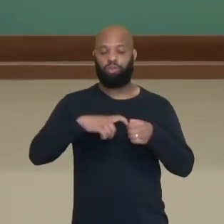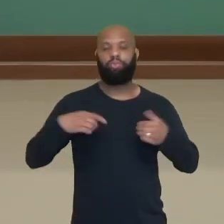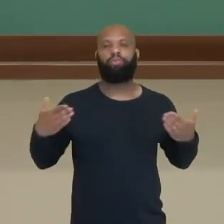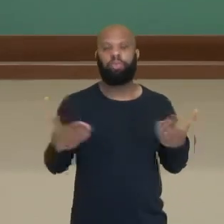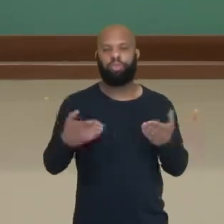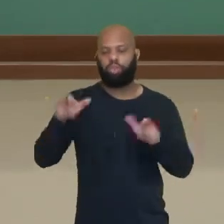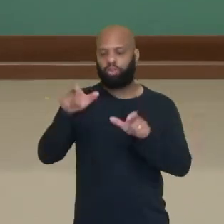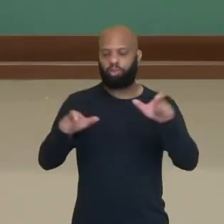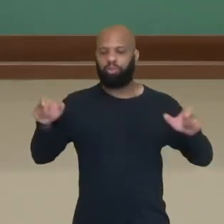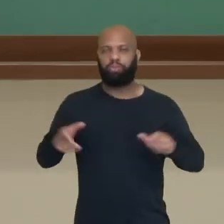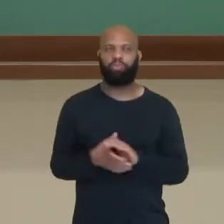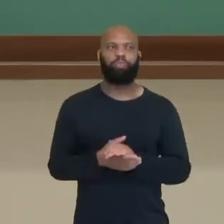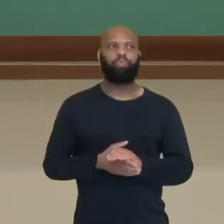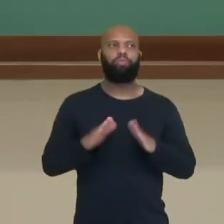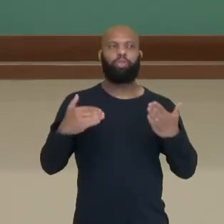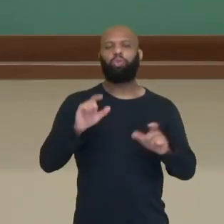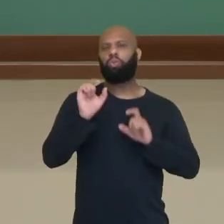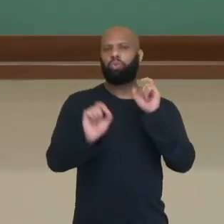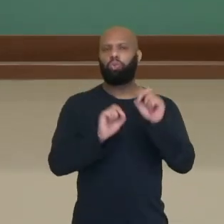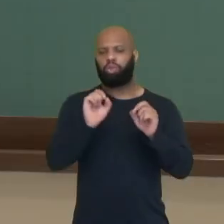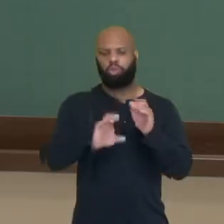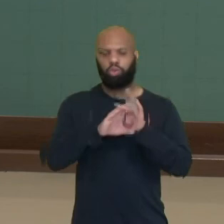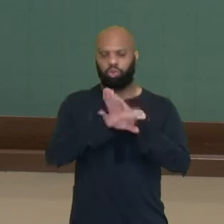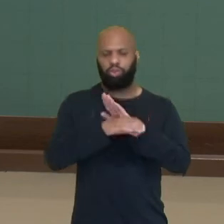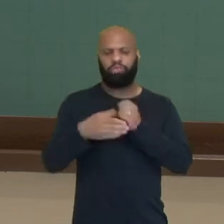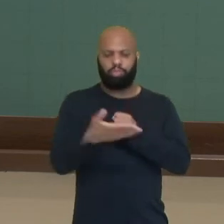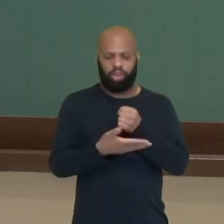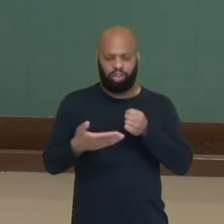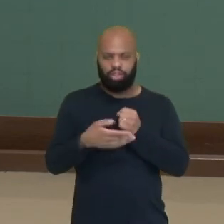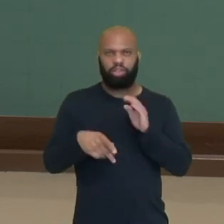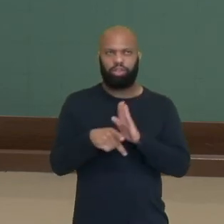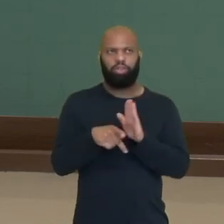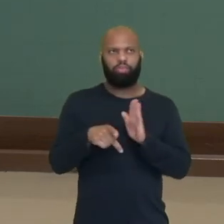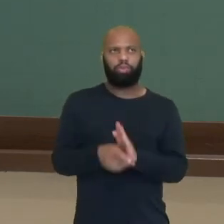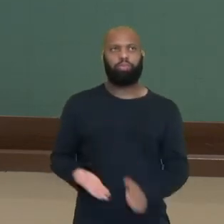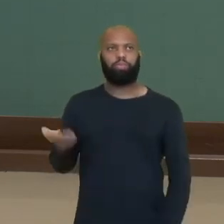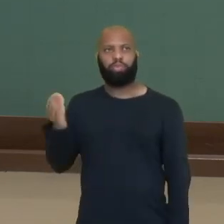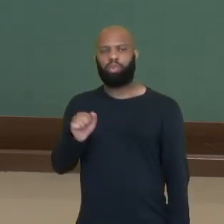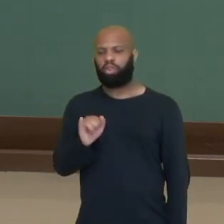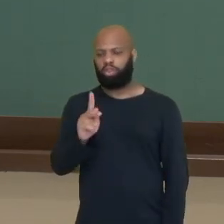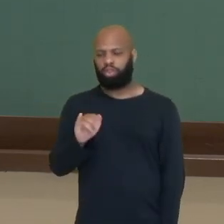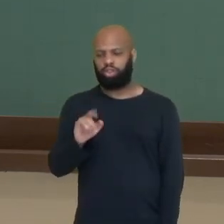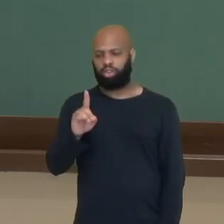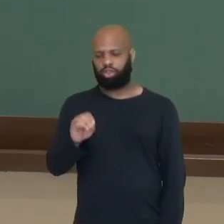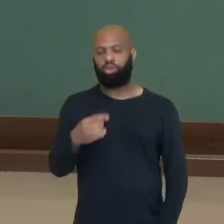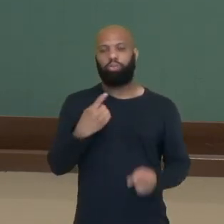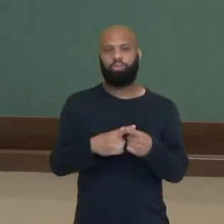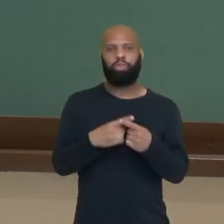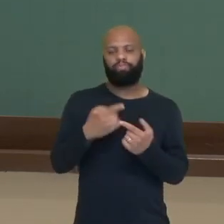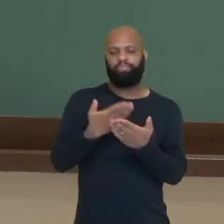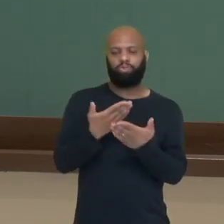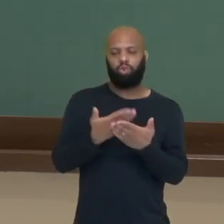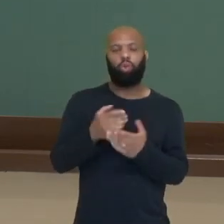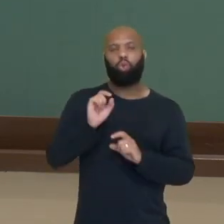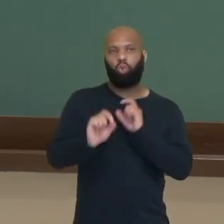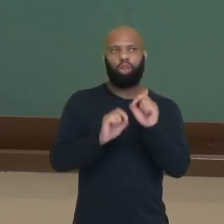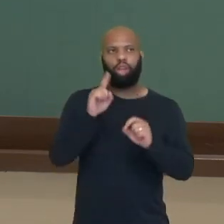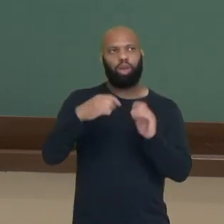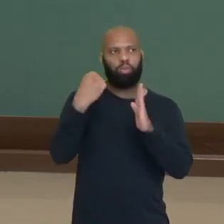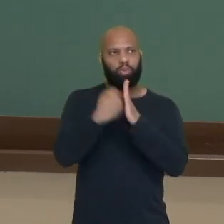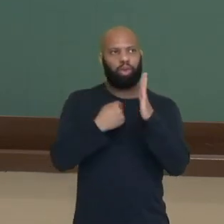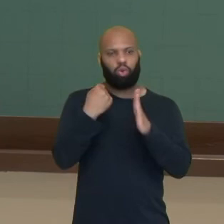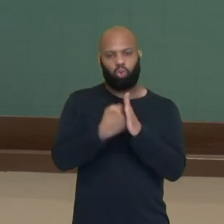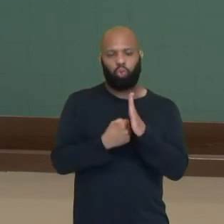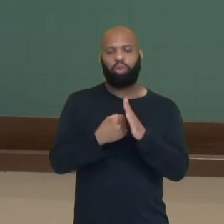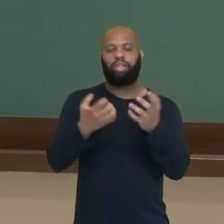Voltamos, pessoal. Qual é o conceito fundamental do Aikido? Falamos bastante, então, né, que é uma luta que